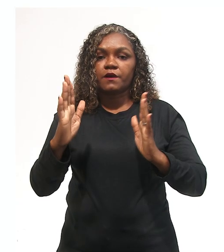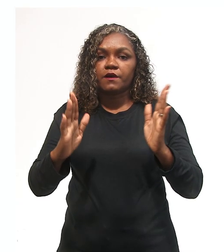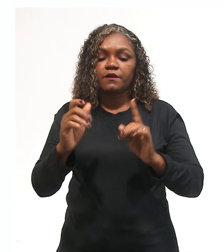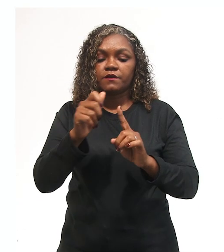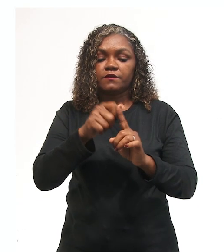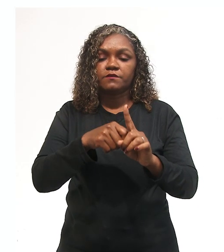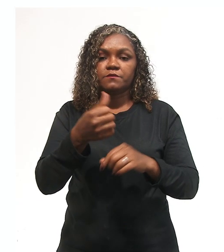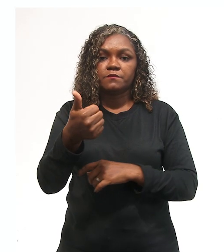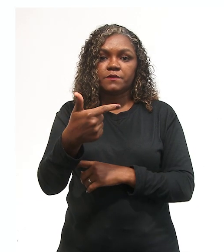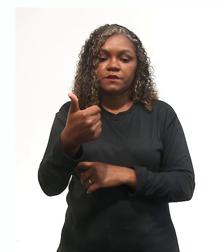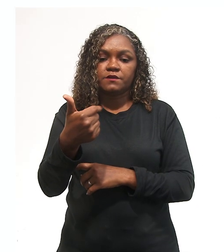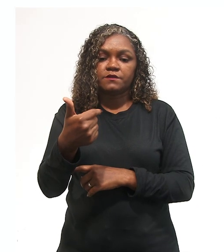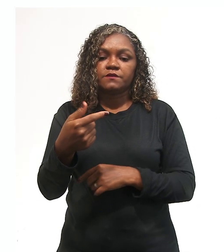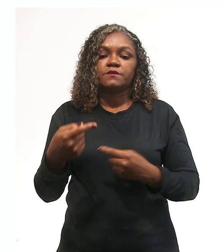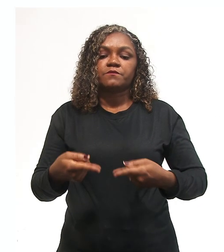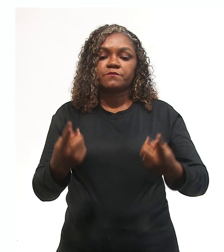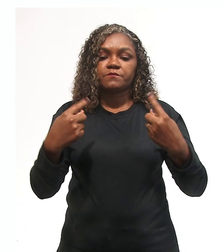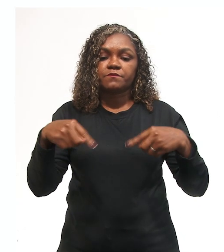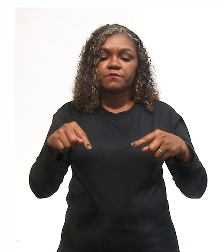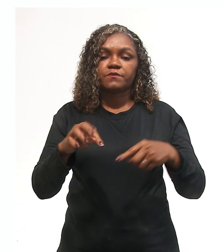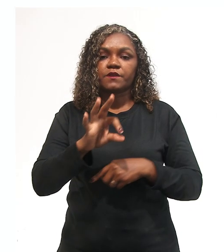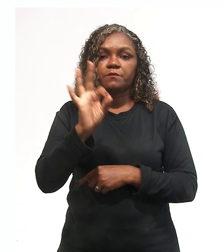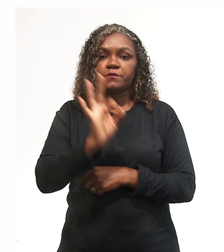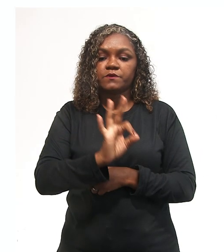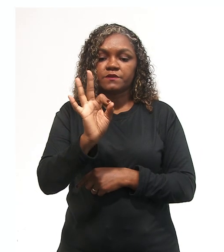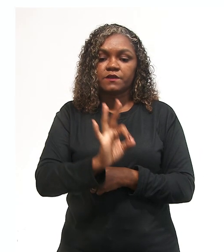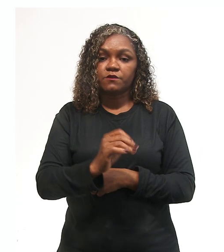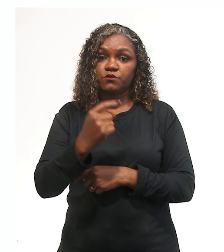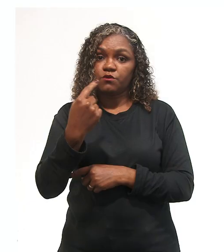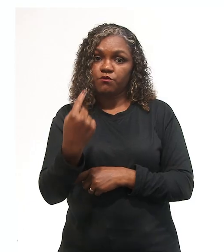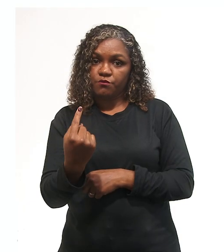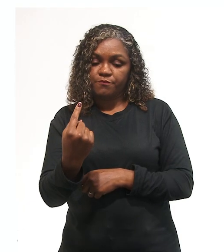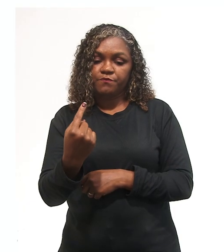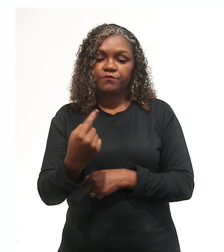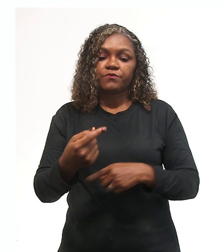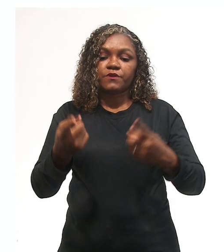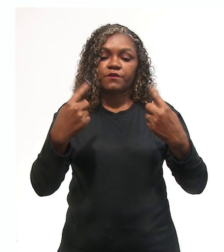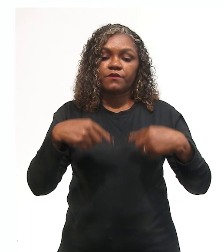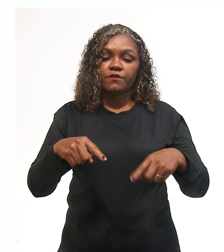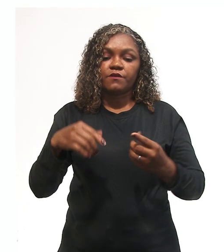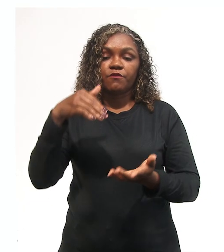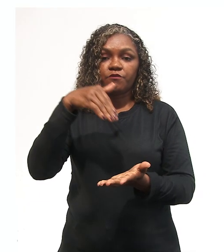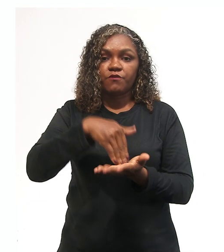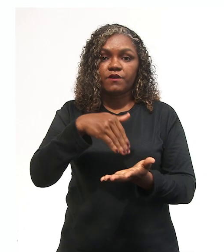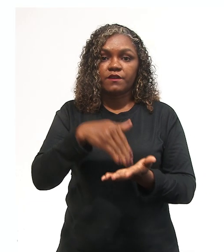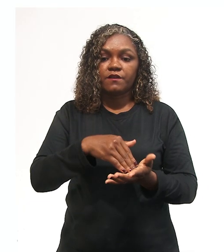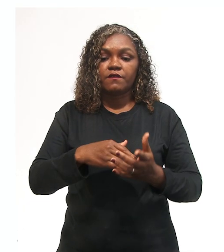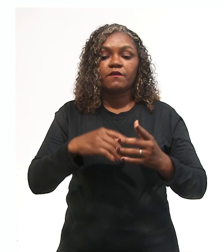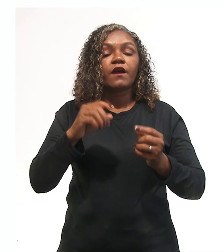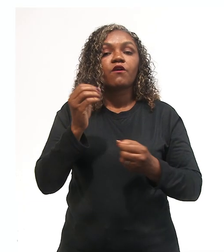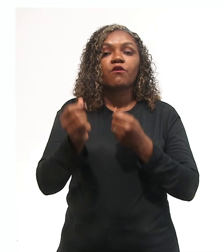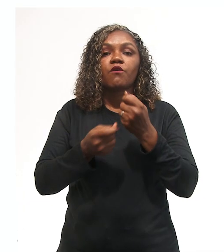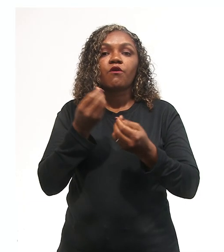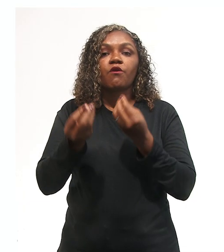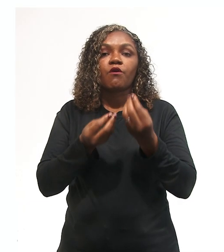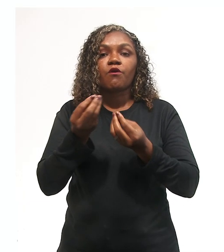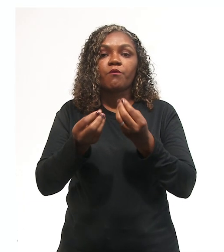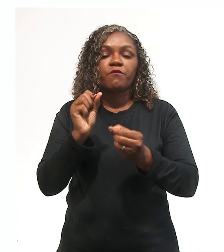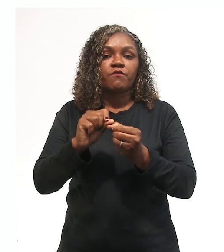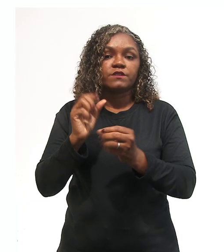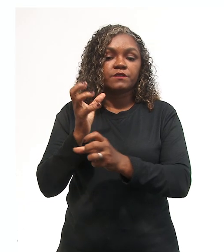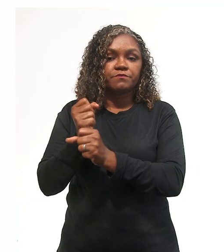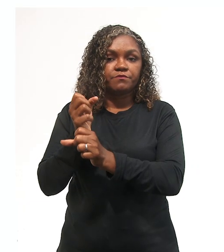1% ao mês e um montante, né? Aqui, a equação de juros simples,